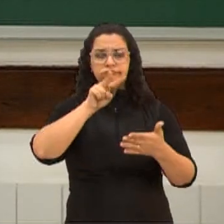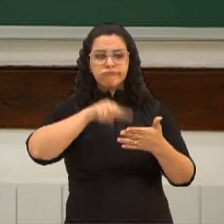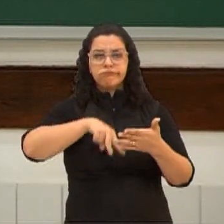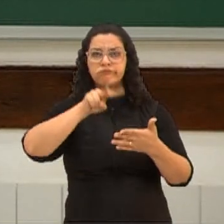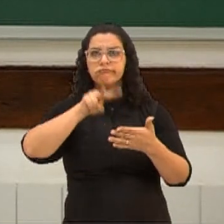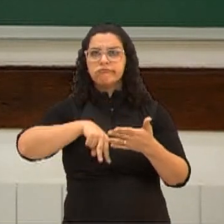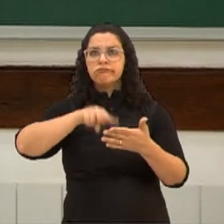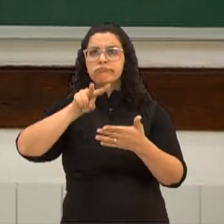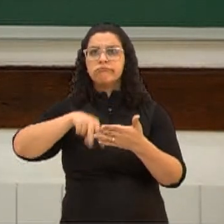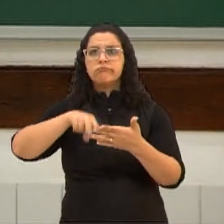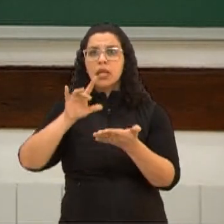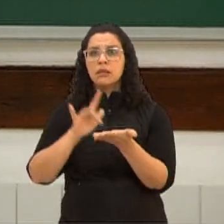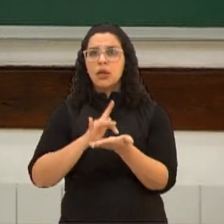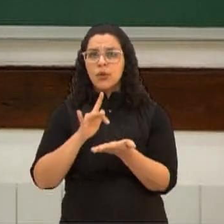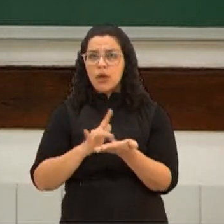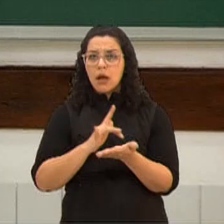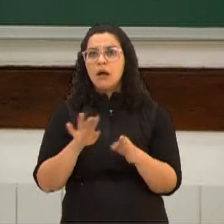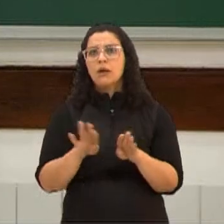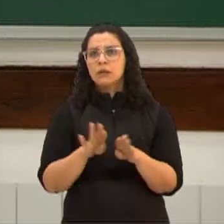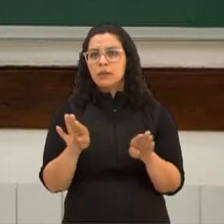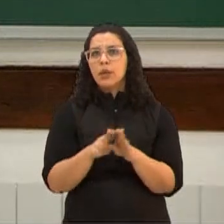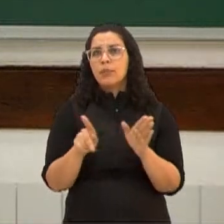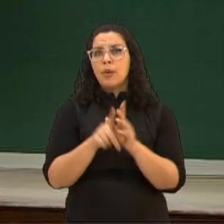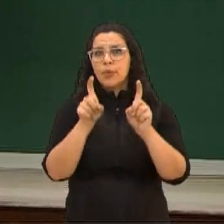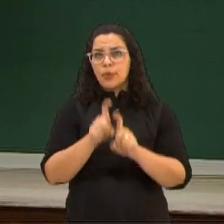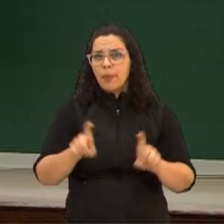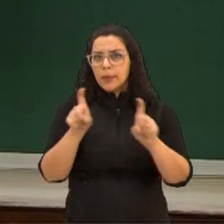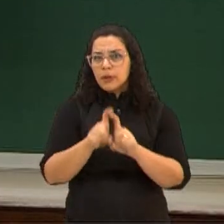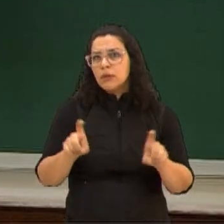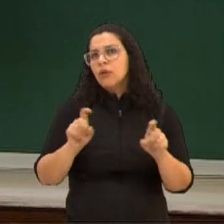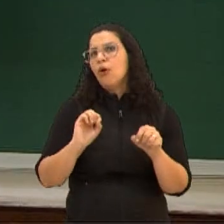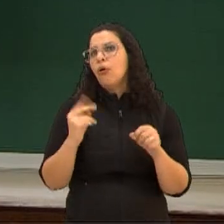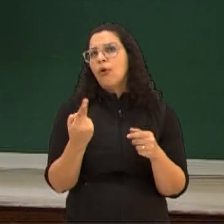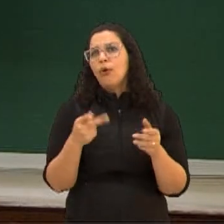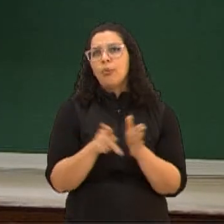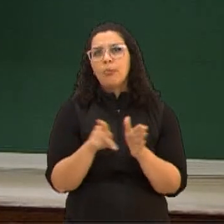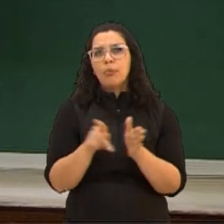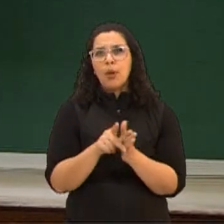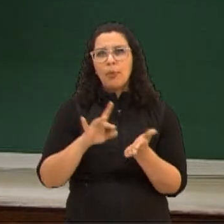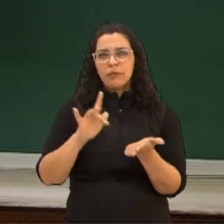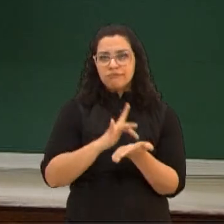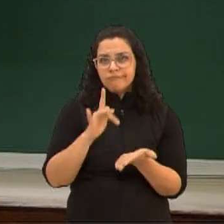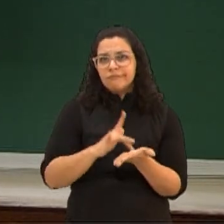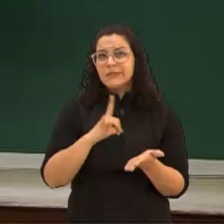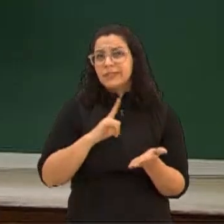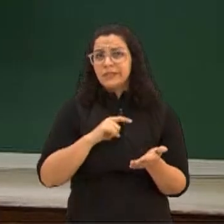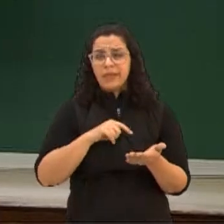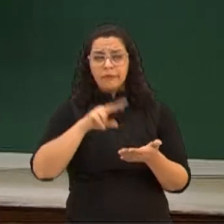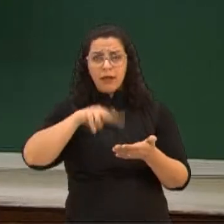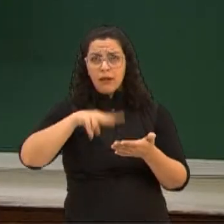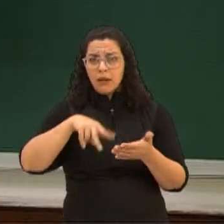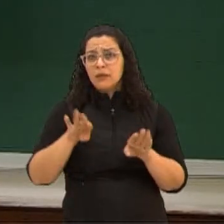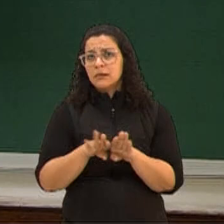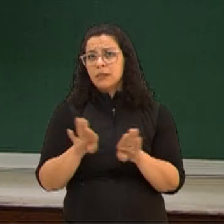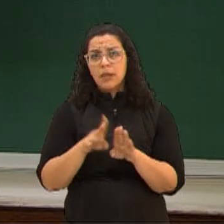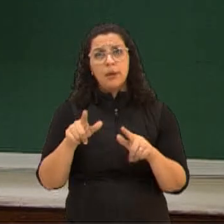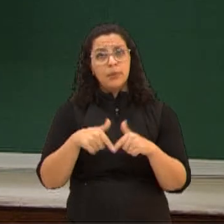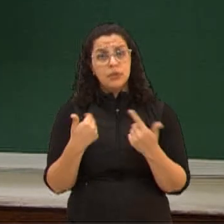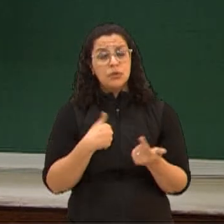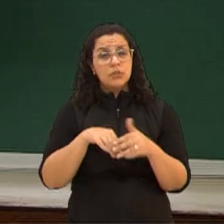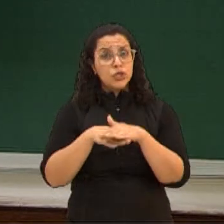ali no celular, ou no computador, ou naquele tablet. Então a gente tem, e talvez